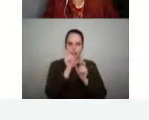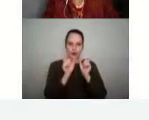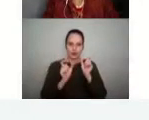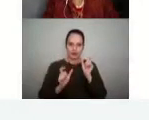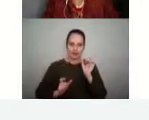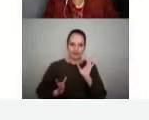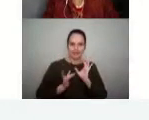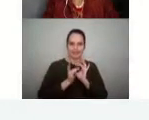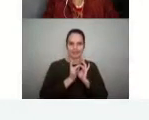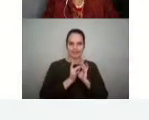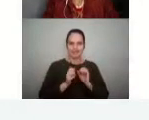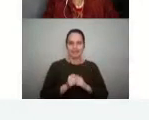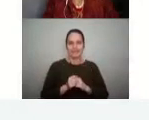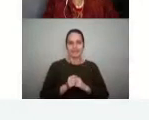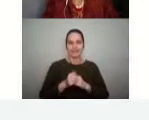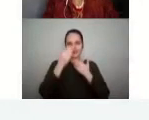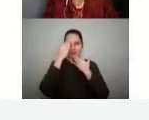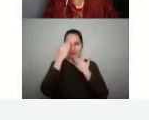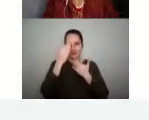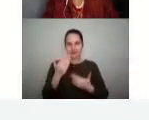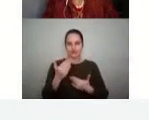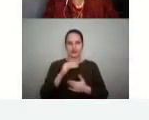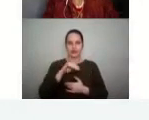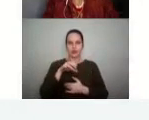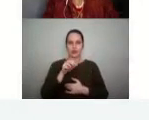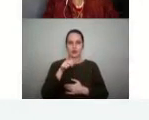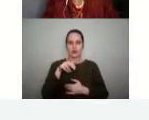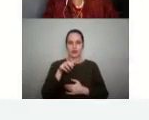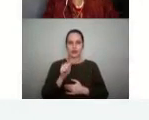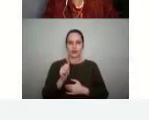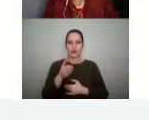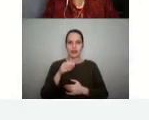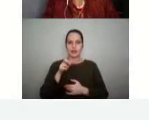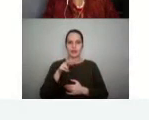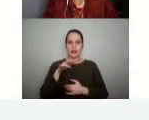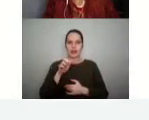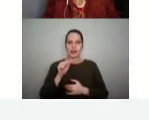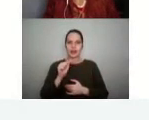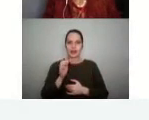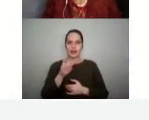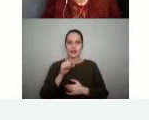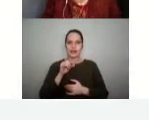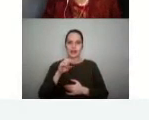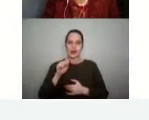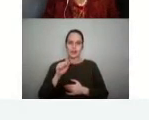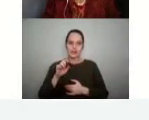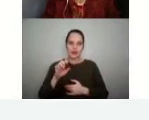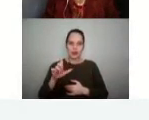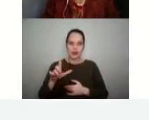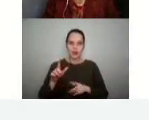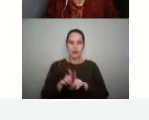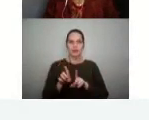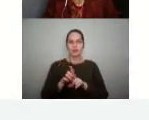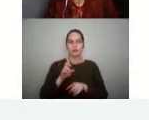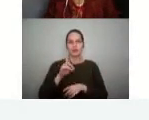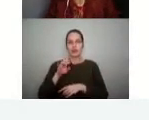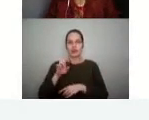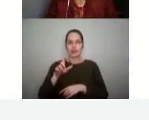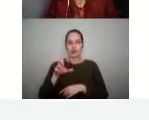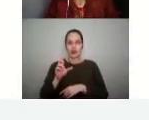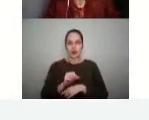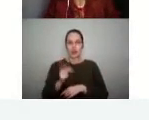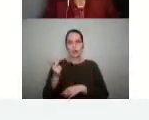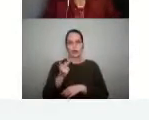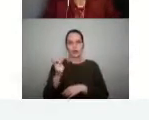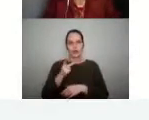epistemológica. Muito obrigada, Joana, Maria Isabel, Diego, as nossas intérpretes que estão aqui,